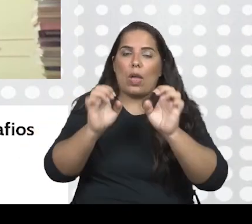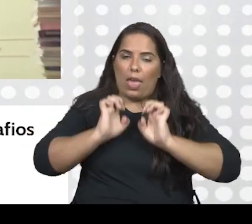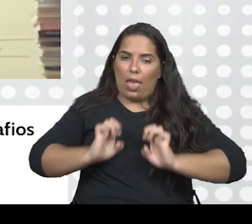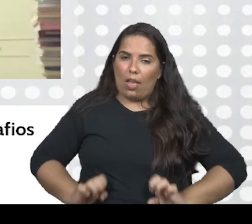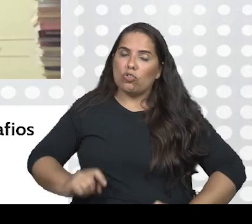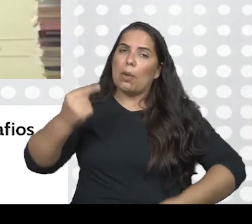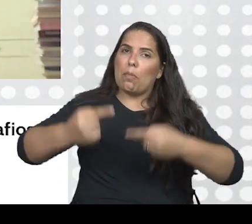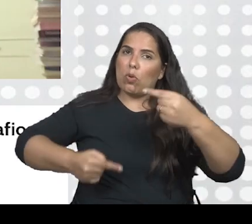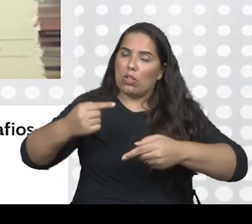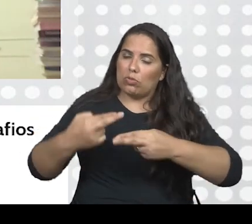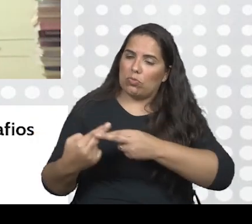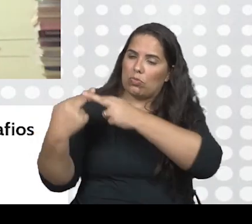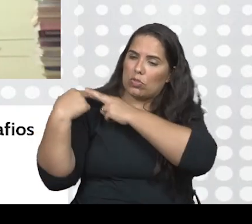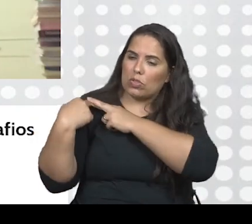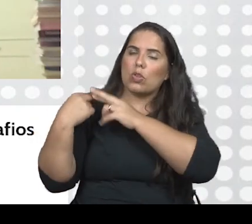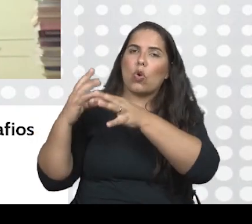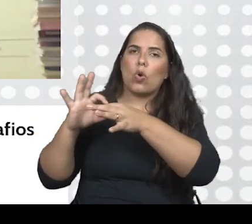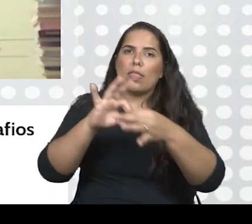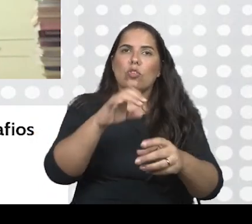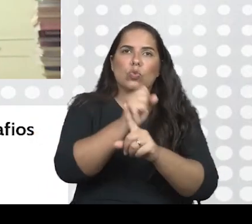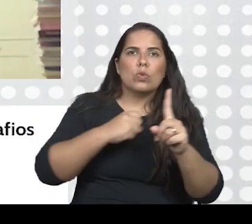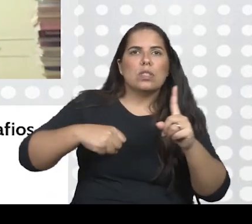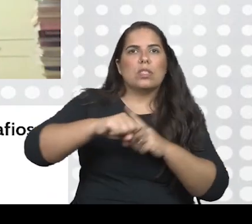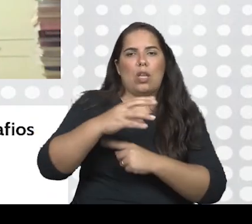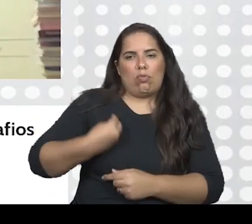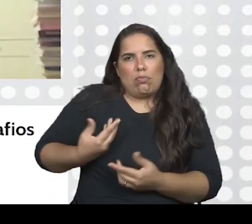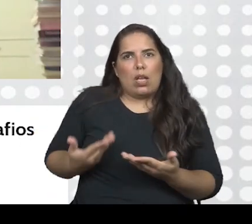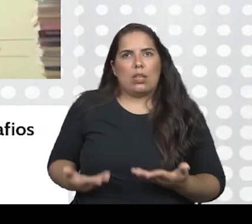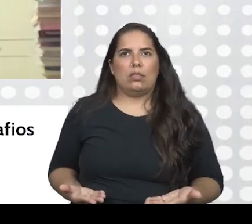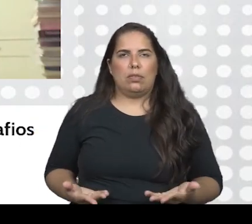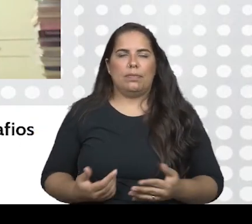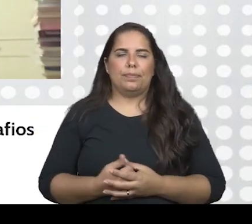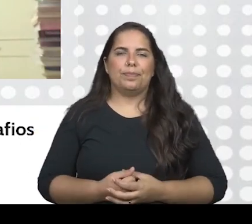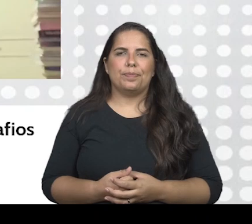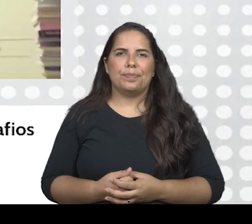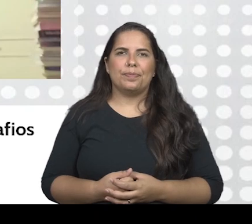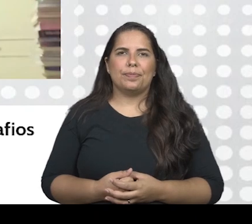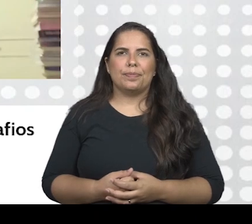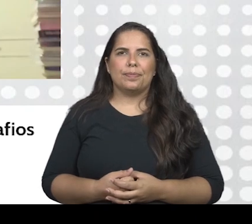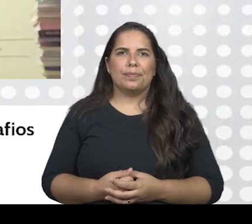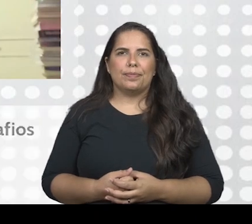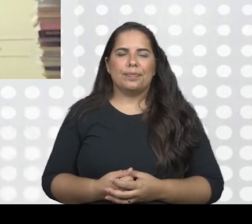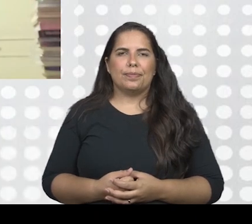política comprometida com o contexto social em que ela está inserida.